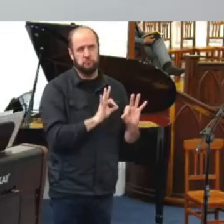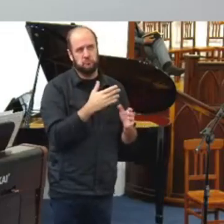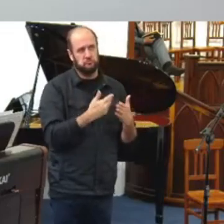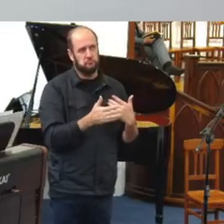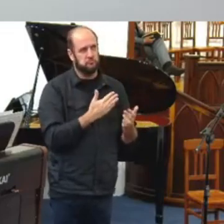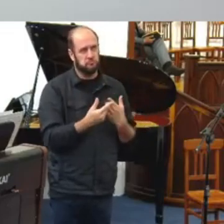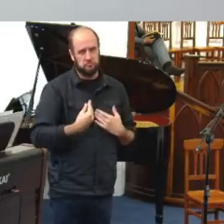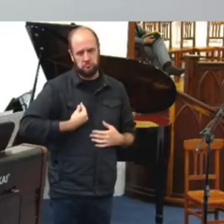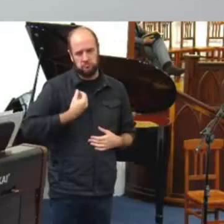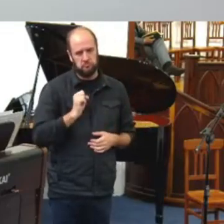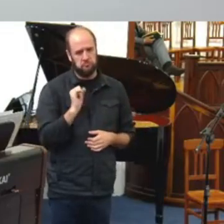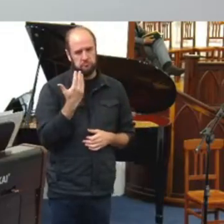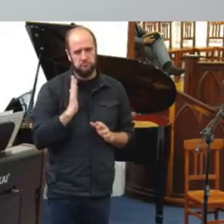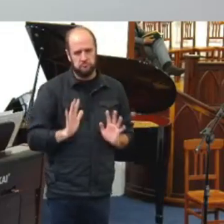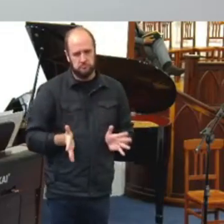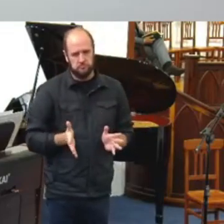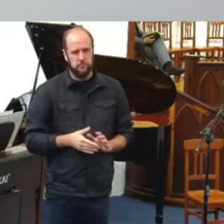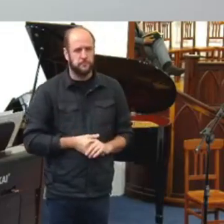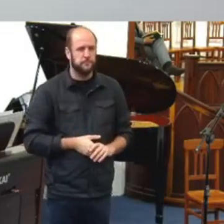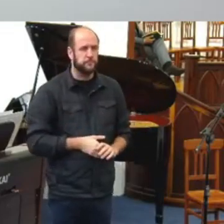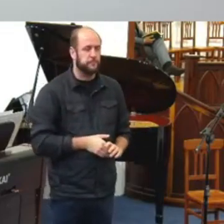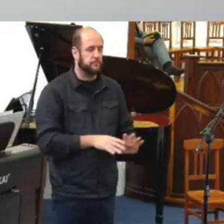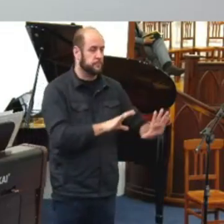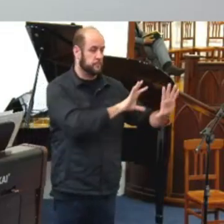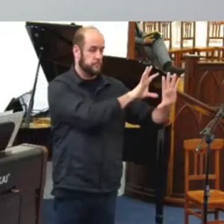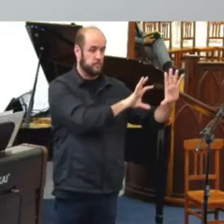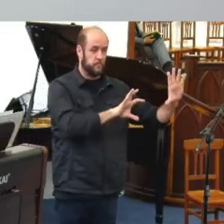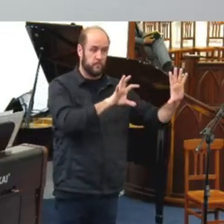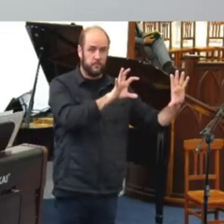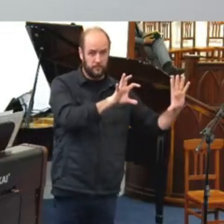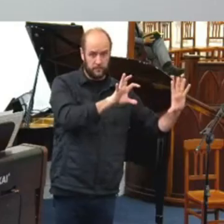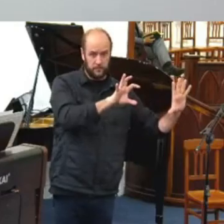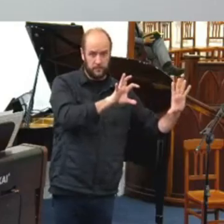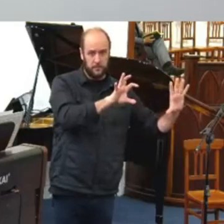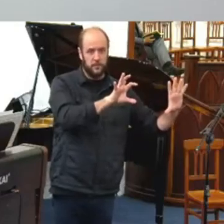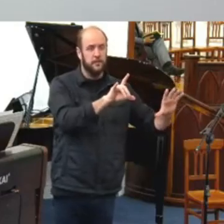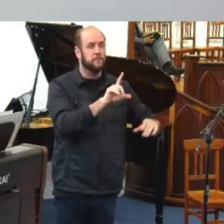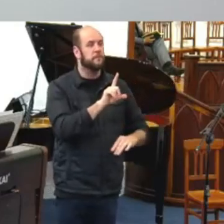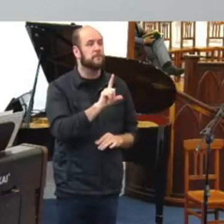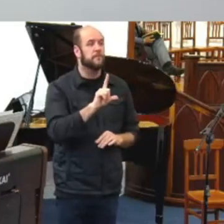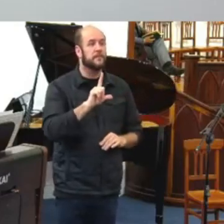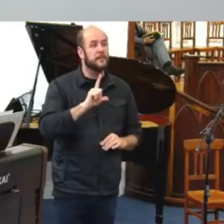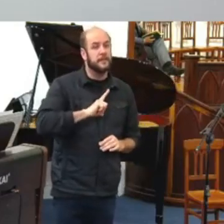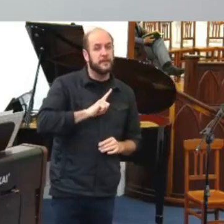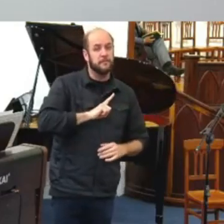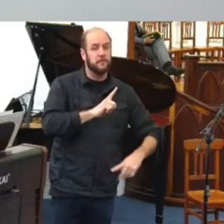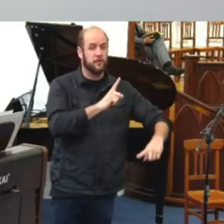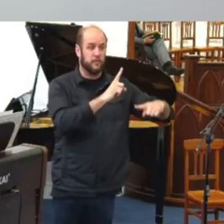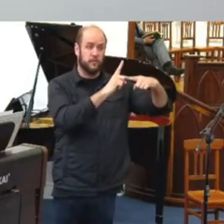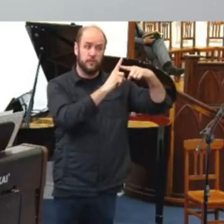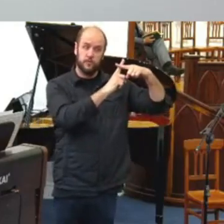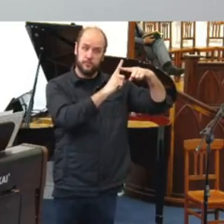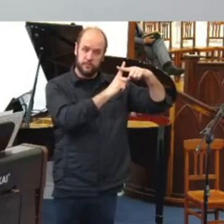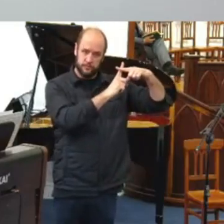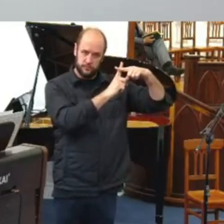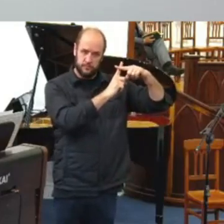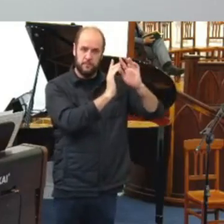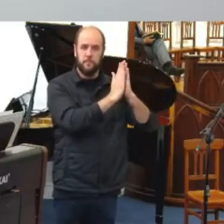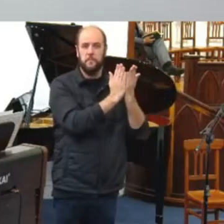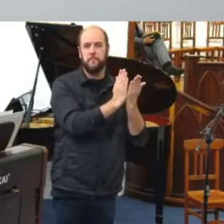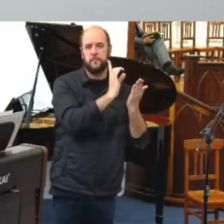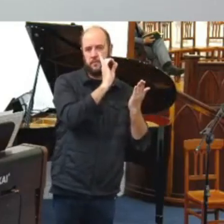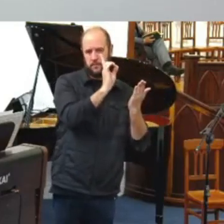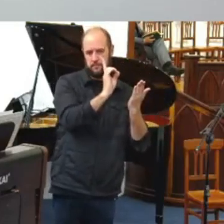aconteceu na tua vida, e depois você vai colocar ao lado uma cruz e a